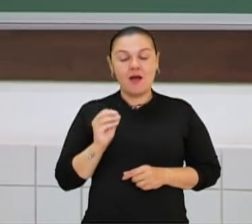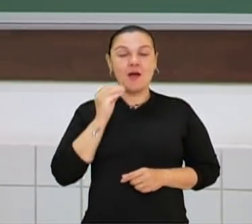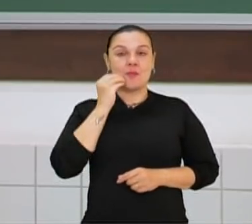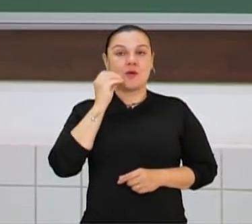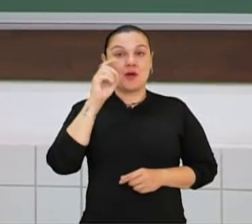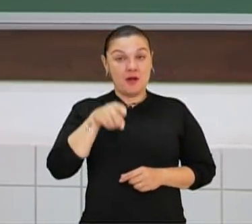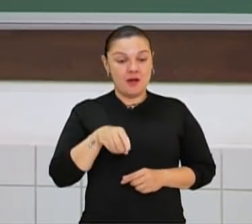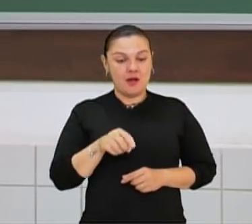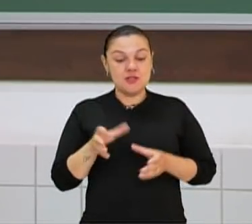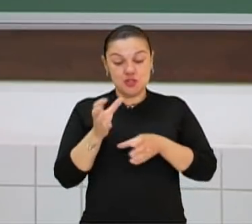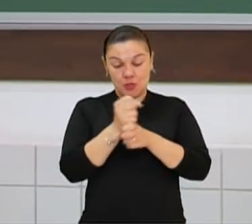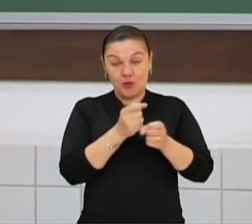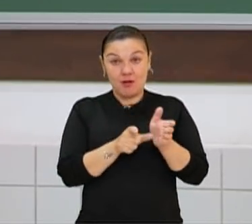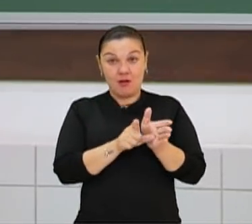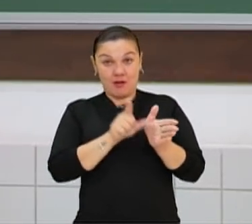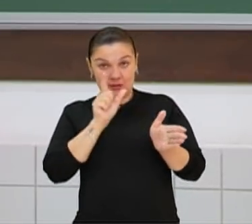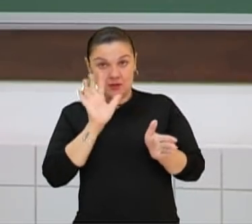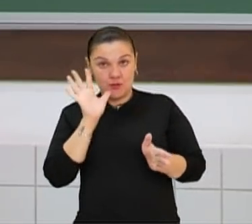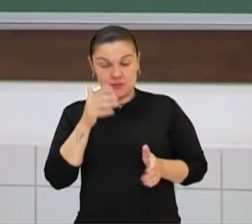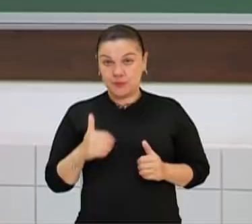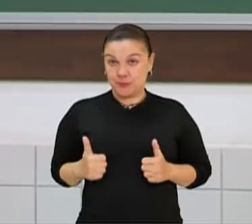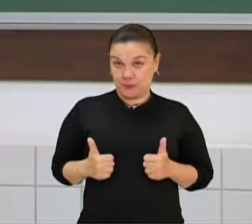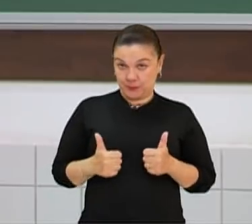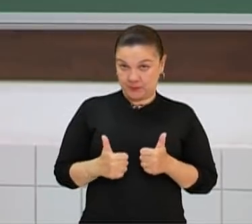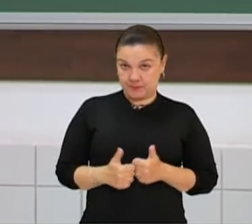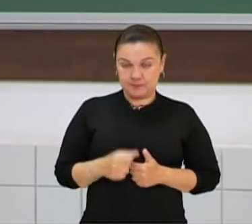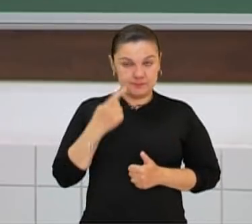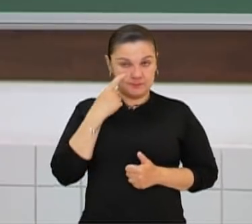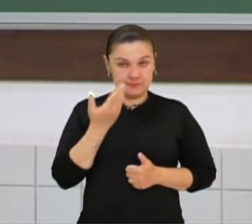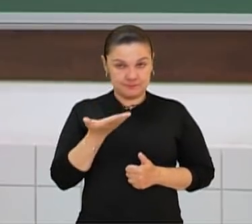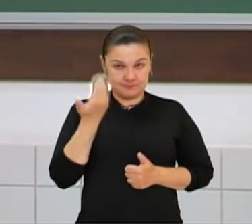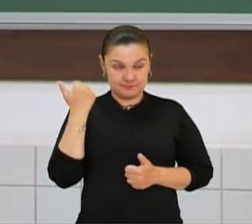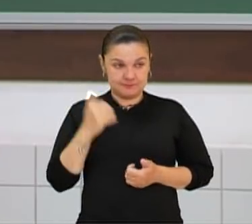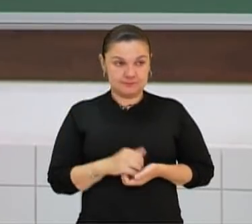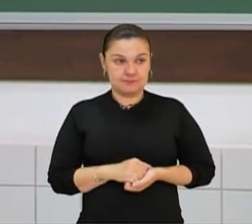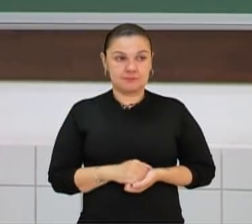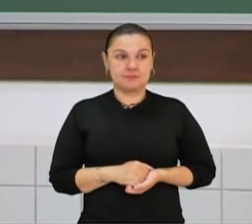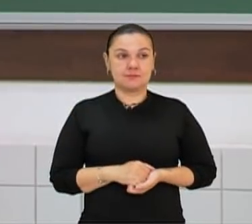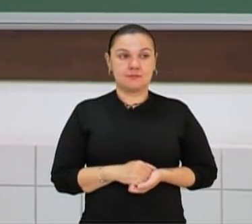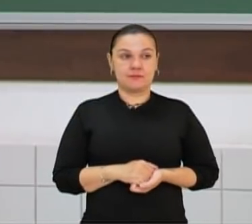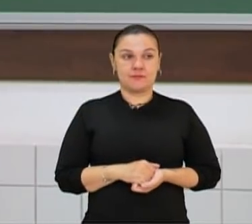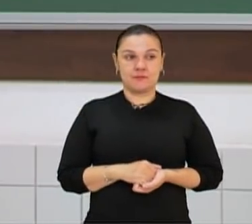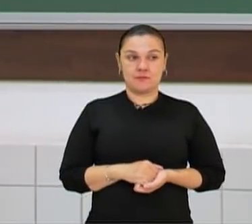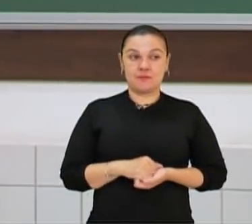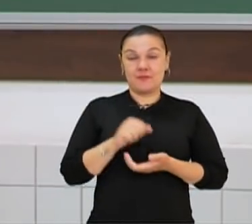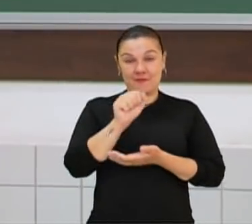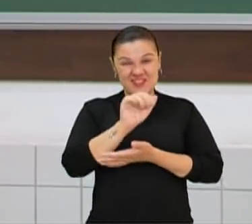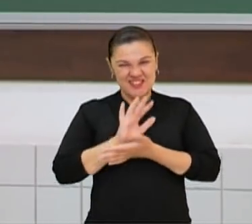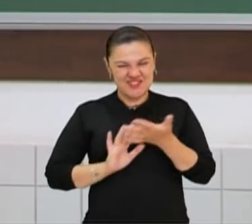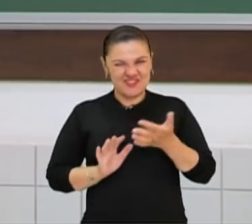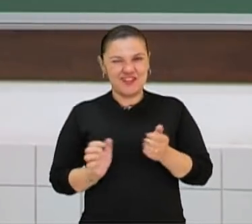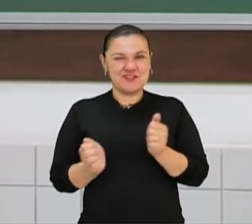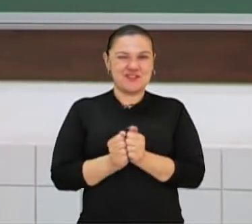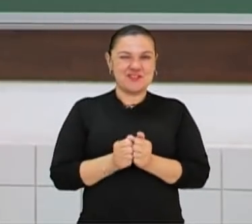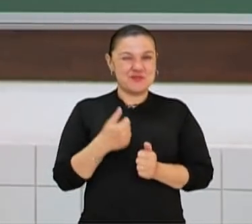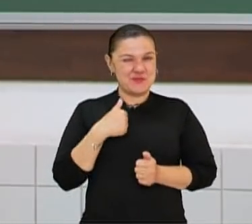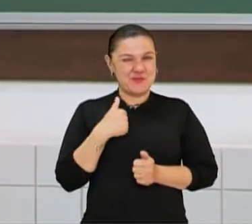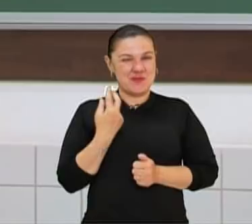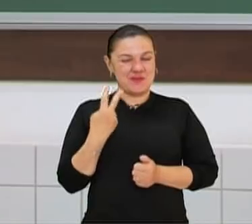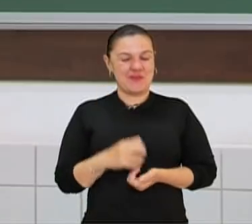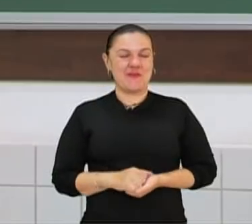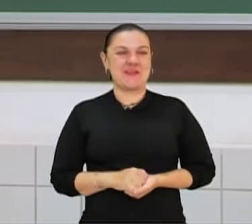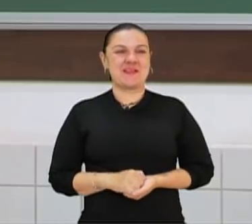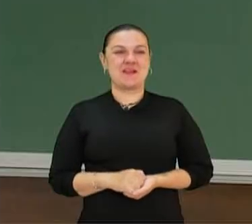antes do fato ocorrido. Tudo bem? Vamos ver se vocês entenderam. Venha fazer o exercício